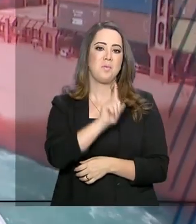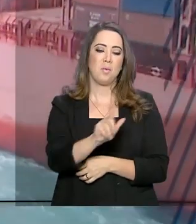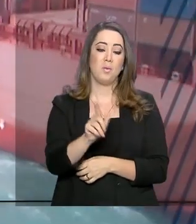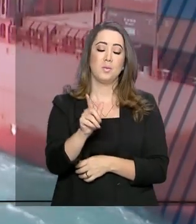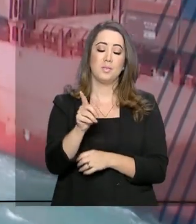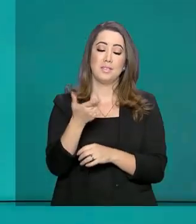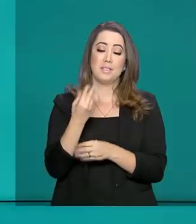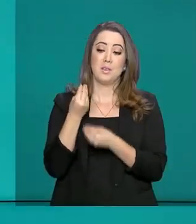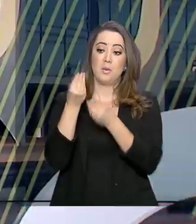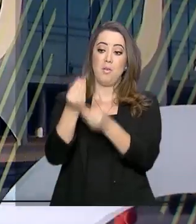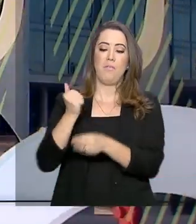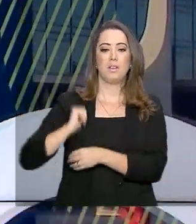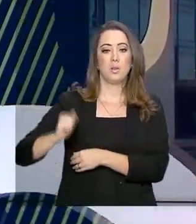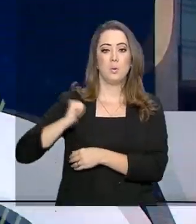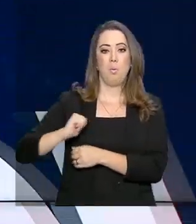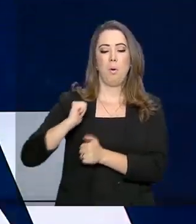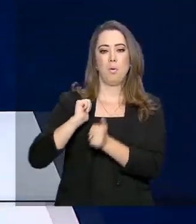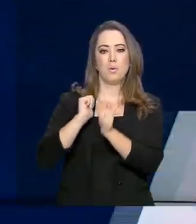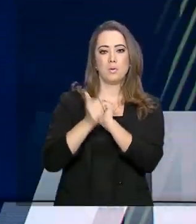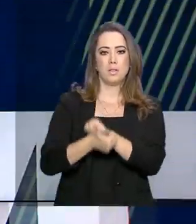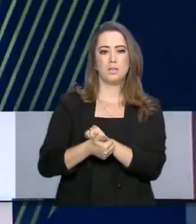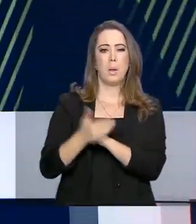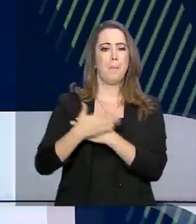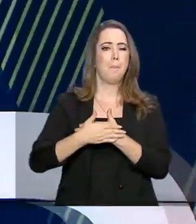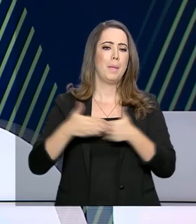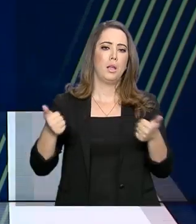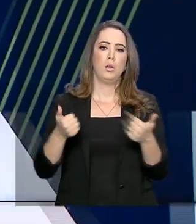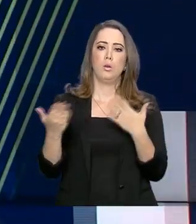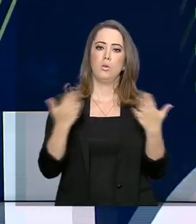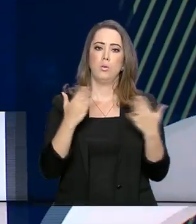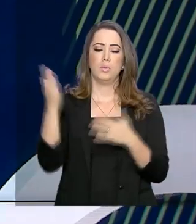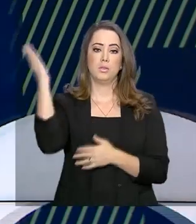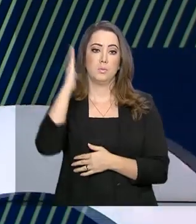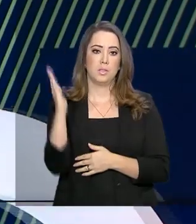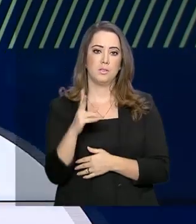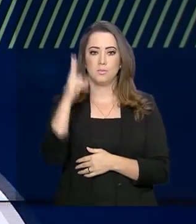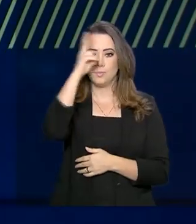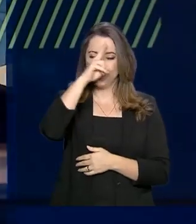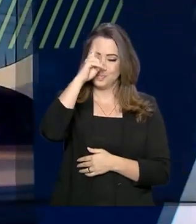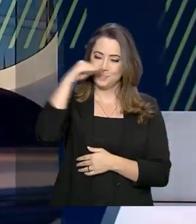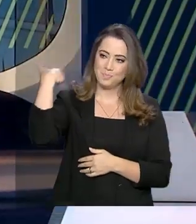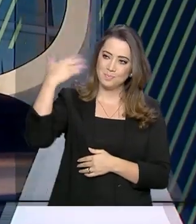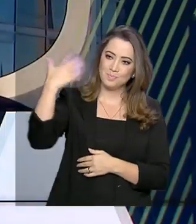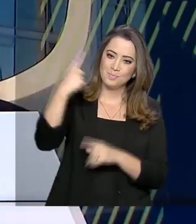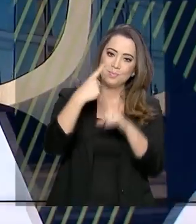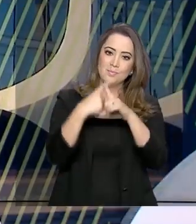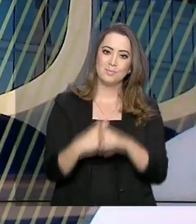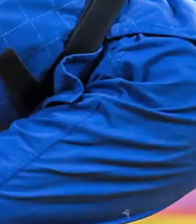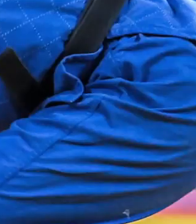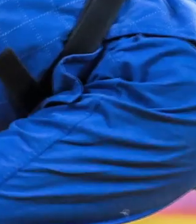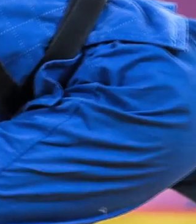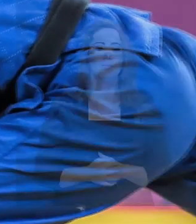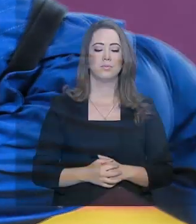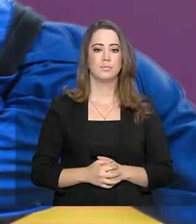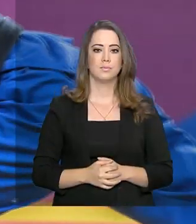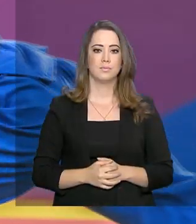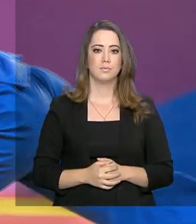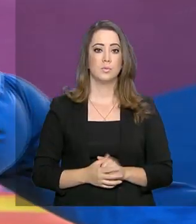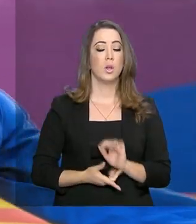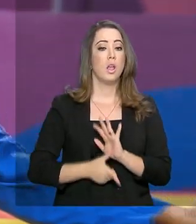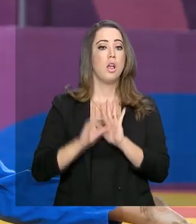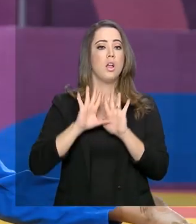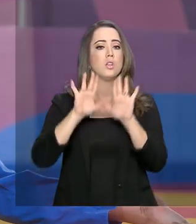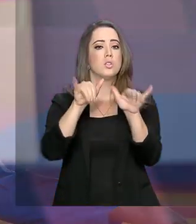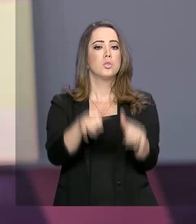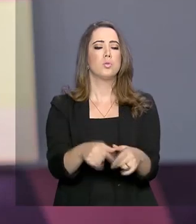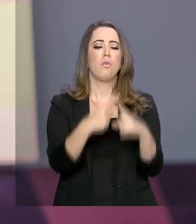pelo Bolsa Atleta. Foi a melhor performance geral dos brasileiros na história dos Jogos. Antes do